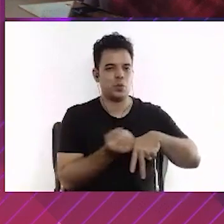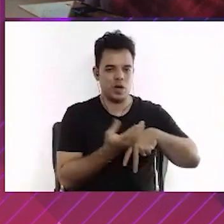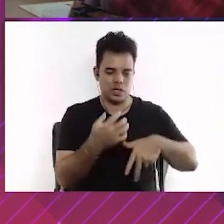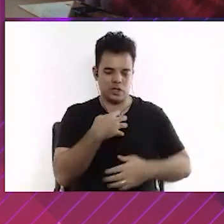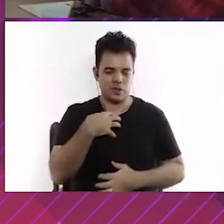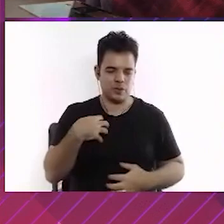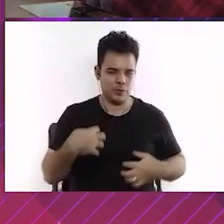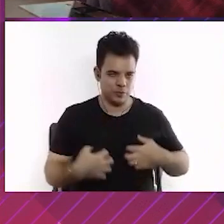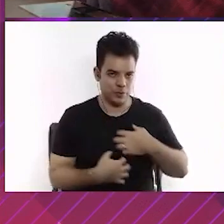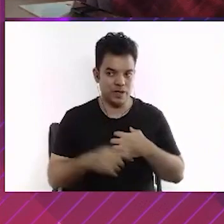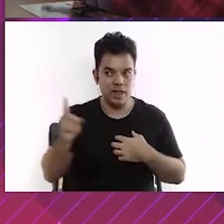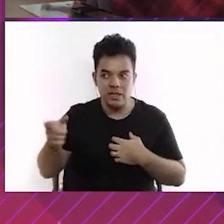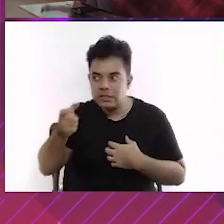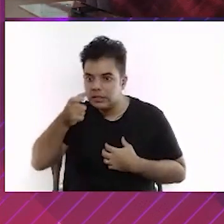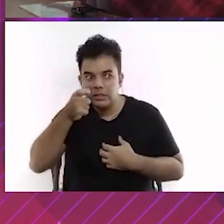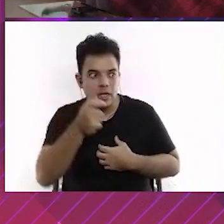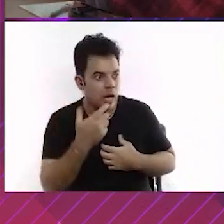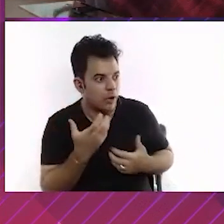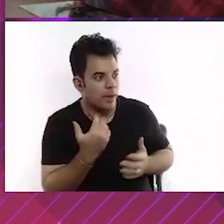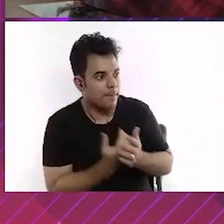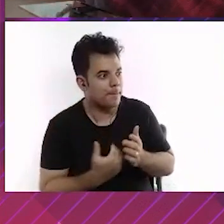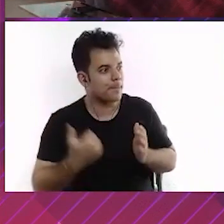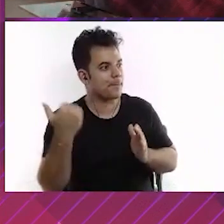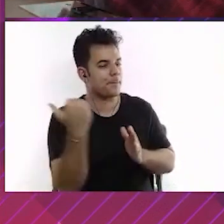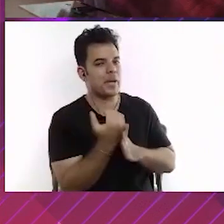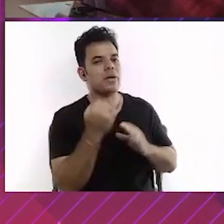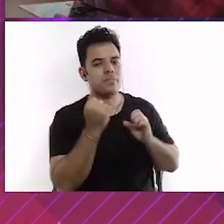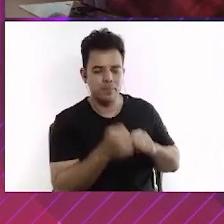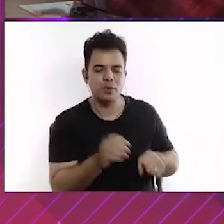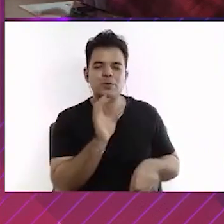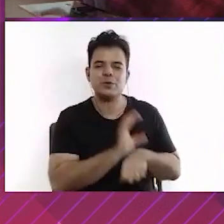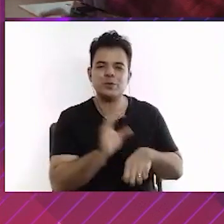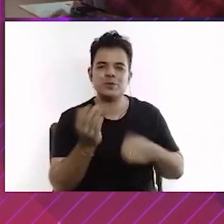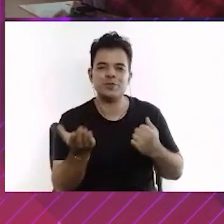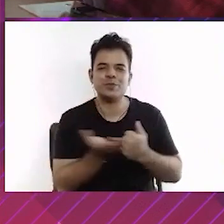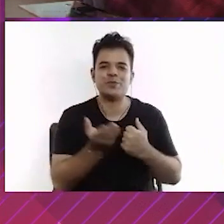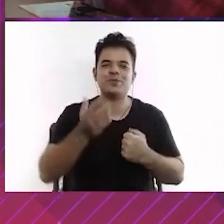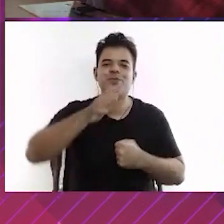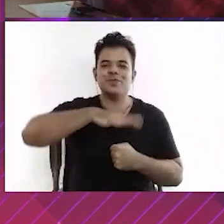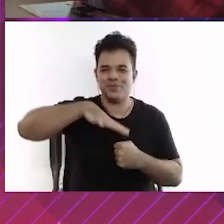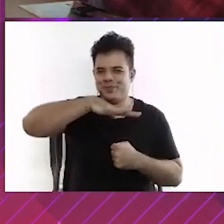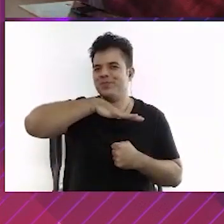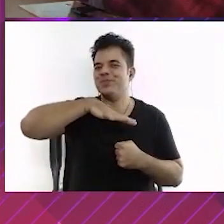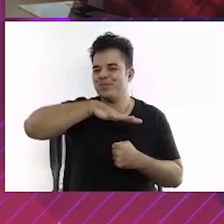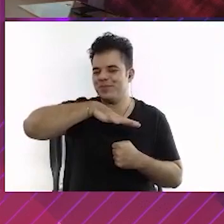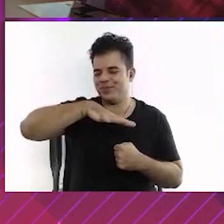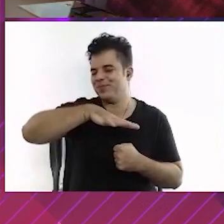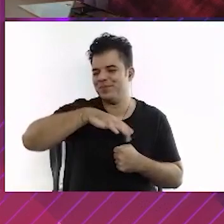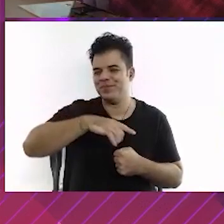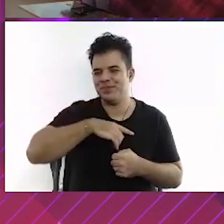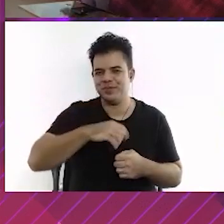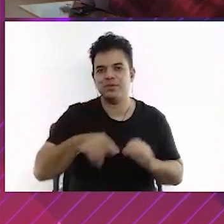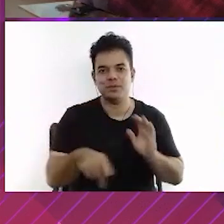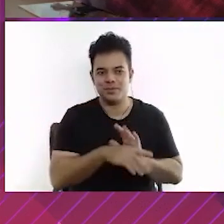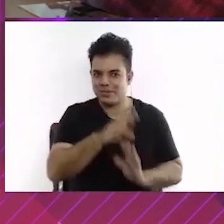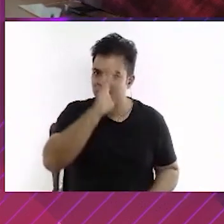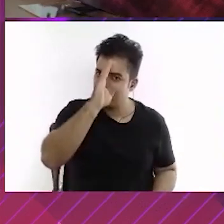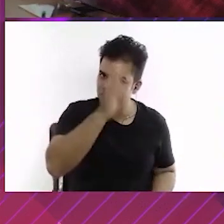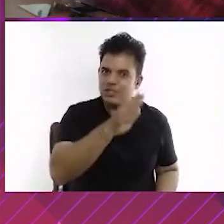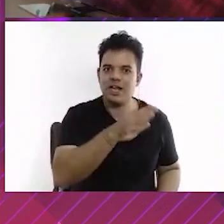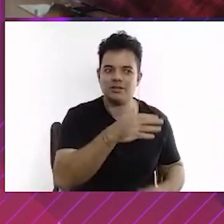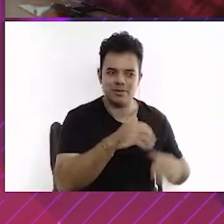profissional ele tivesse um interesse maior em se aprofundar nesses conhecimentos, ele iria para o nível 2 até o nível 3, que é onde ele se torna um